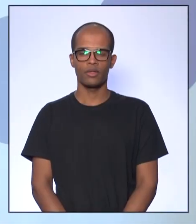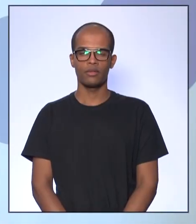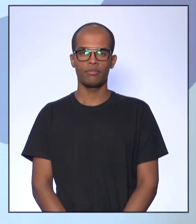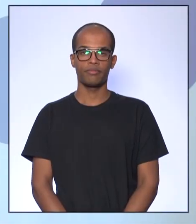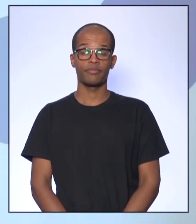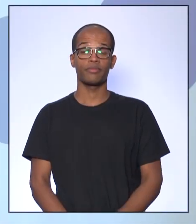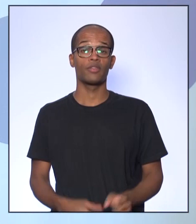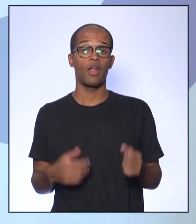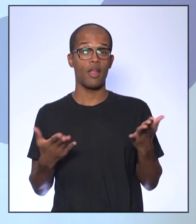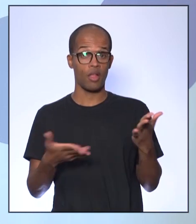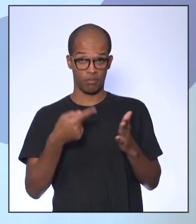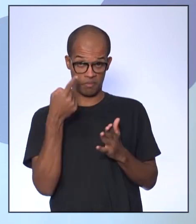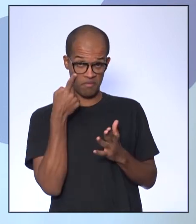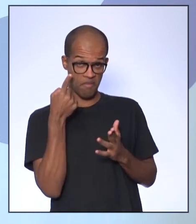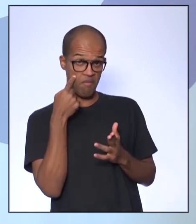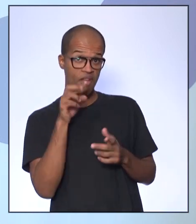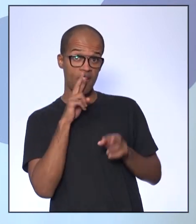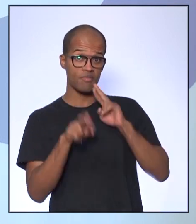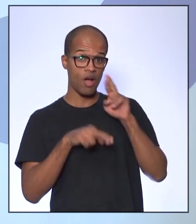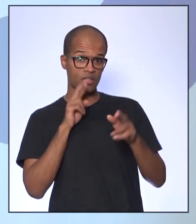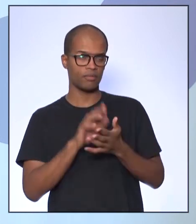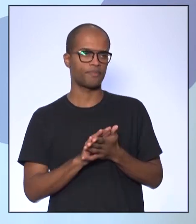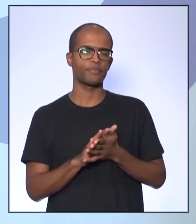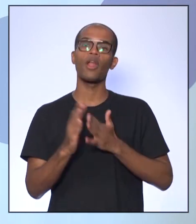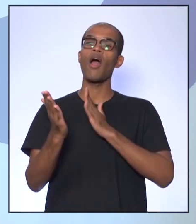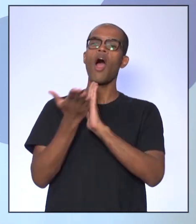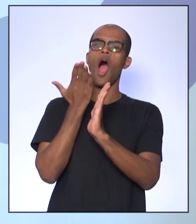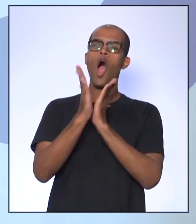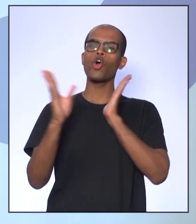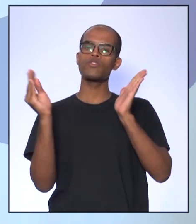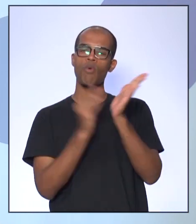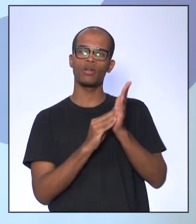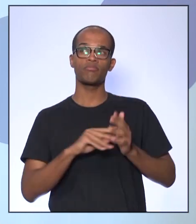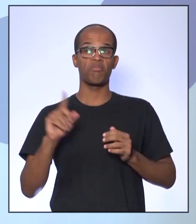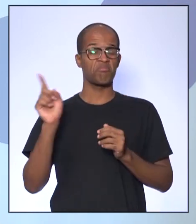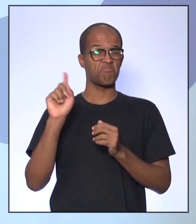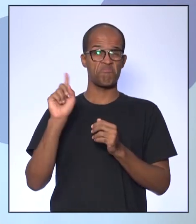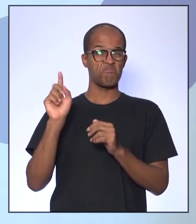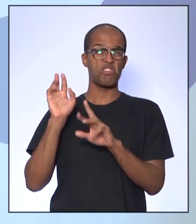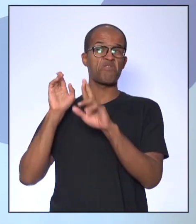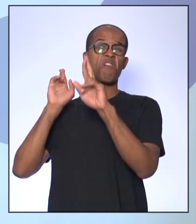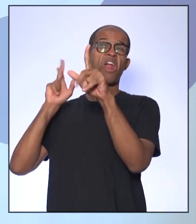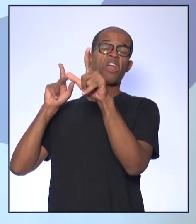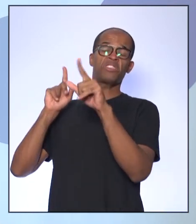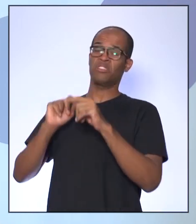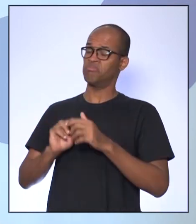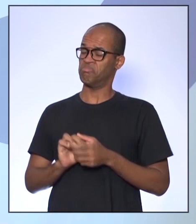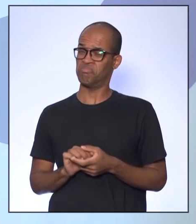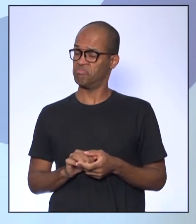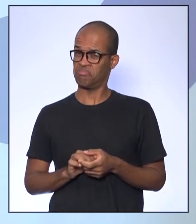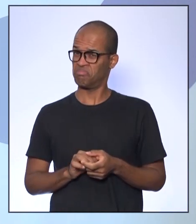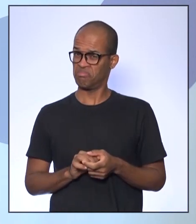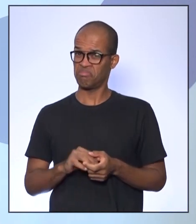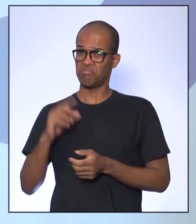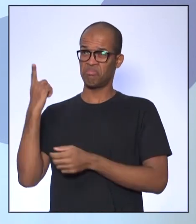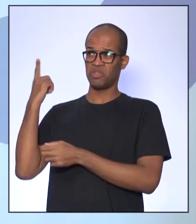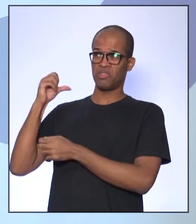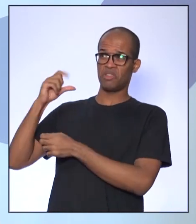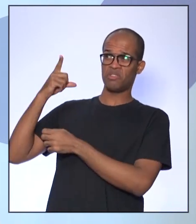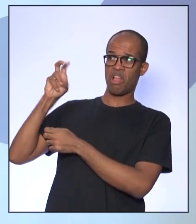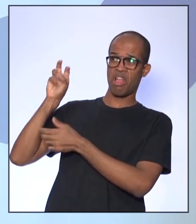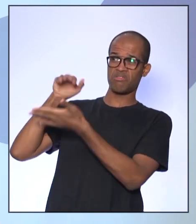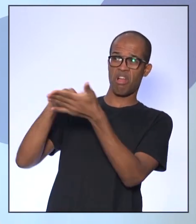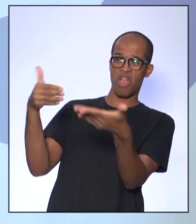Então, Mauro, vamos lá para as respostas. Alguns colocaram que não muita, não teve muita diferença entre 1915 e